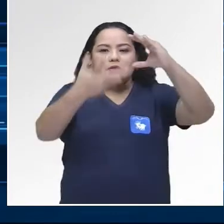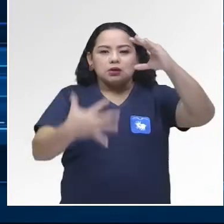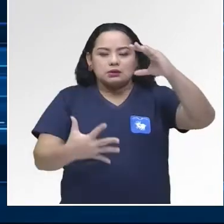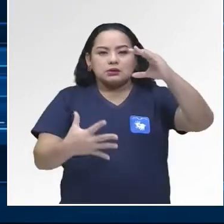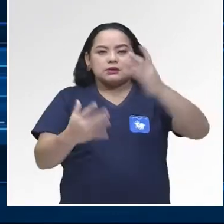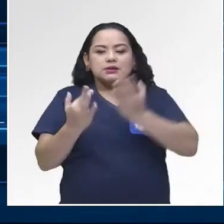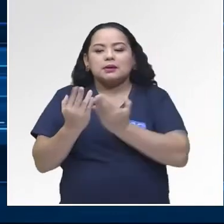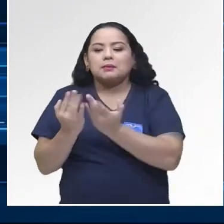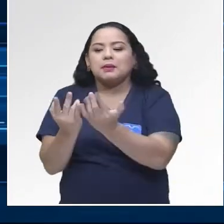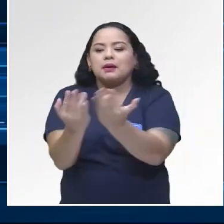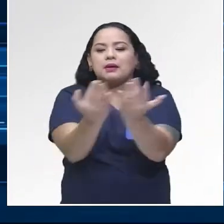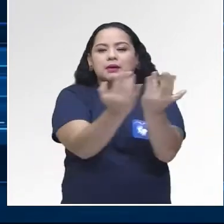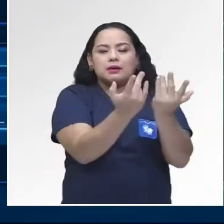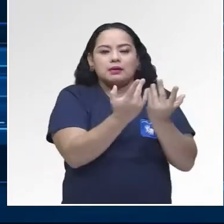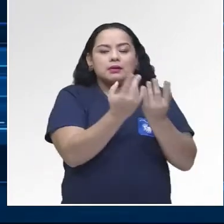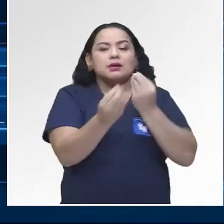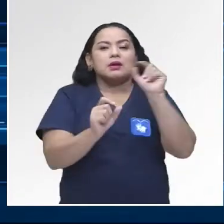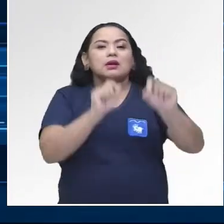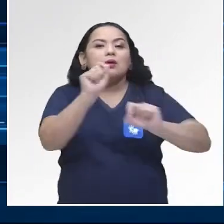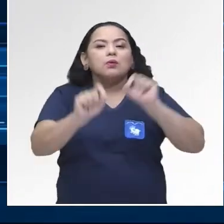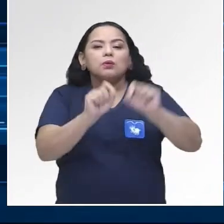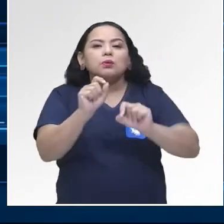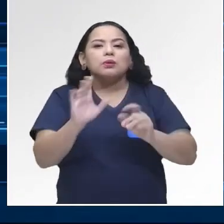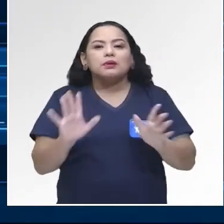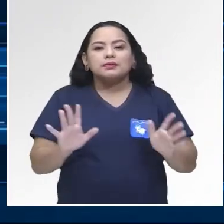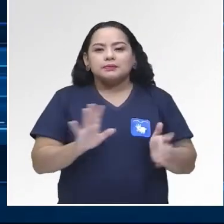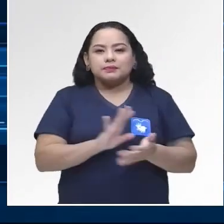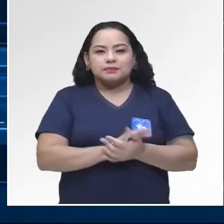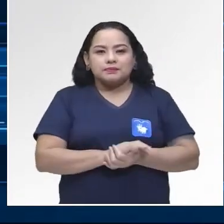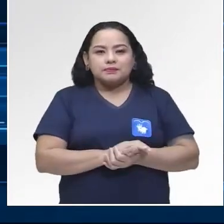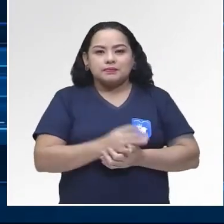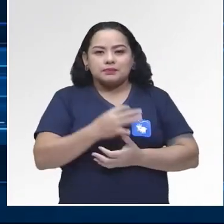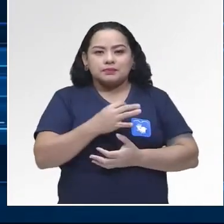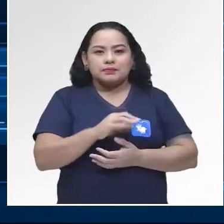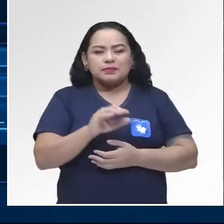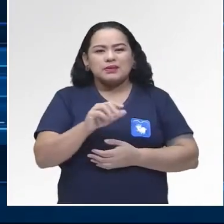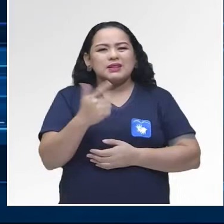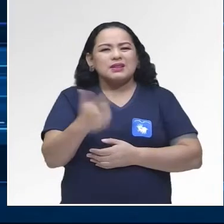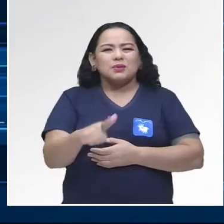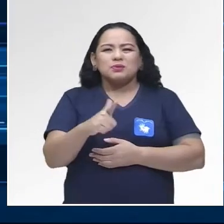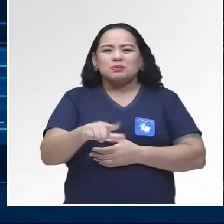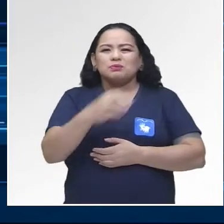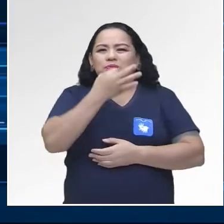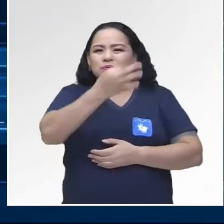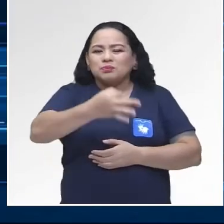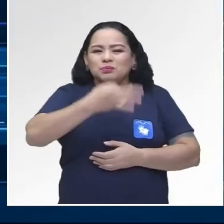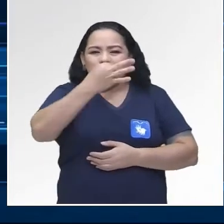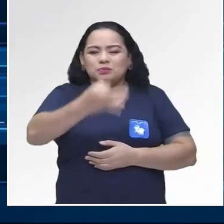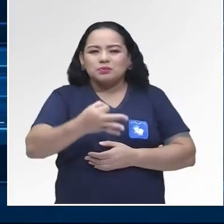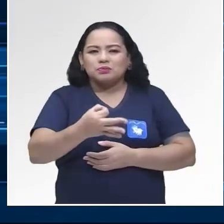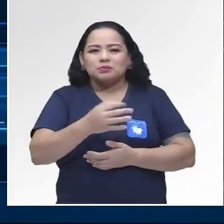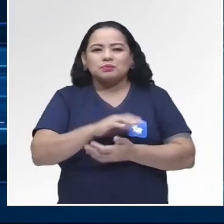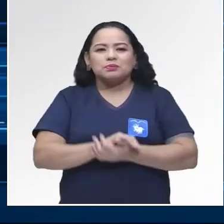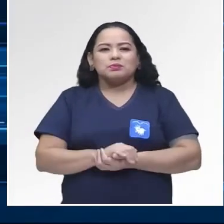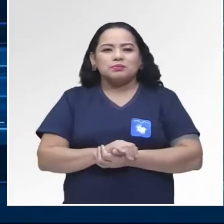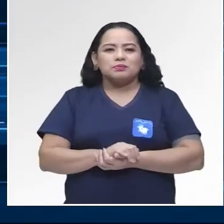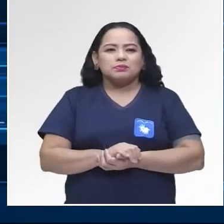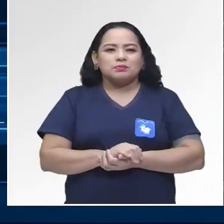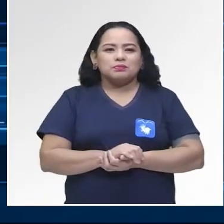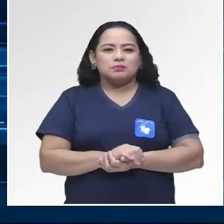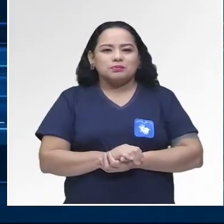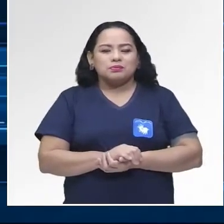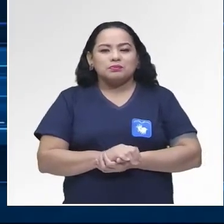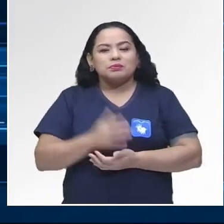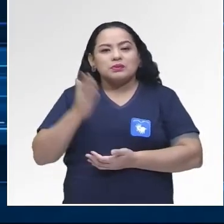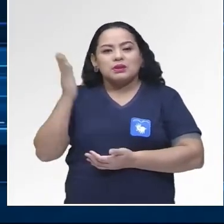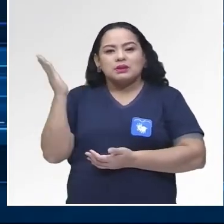comum. Que ele é o quê? Acrítico. Então vamos ver aqui o que é o acrítico, né? Esse